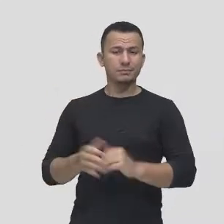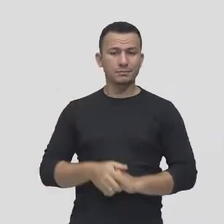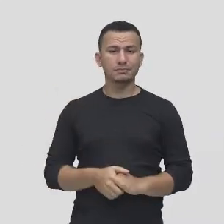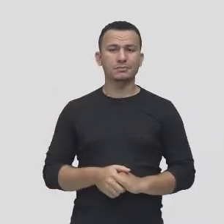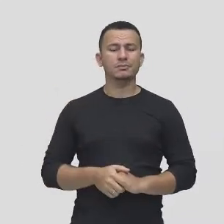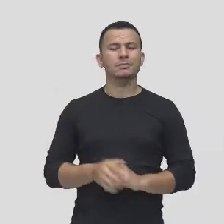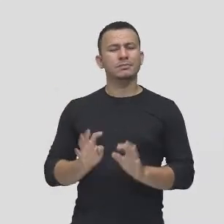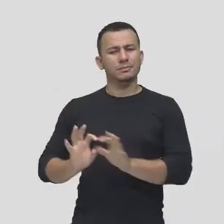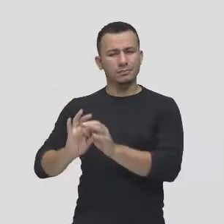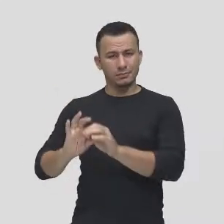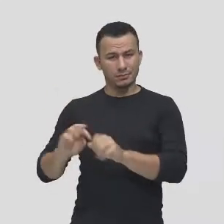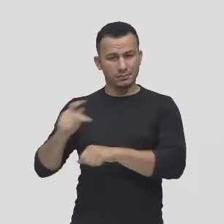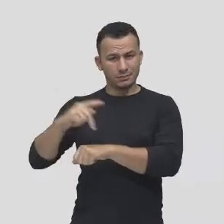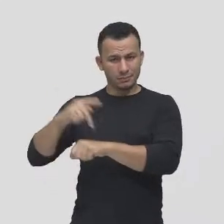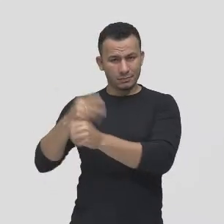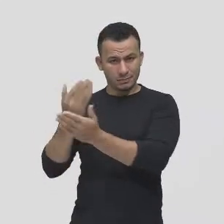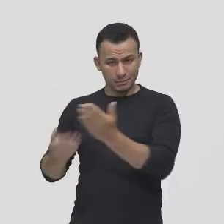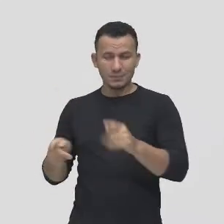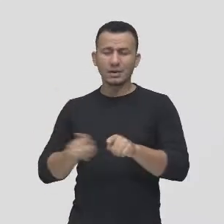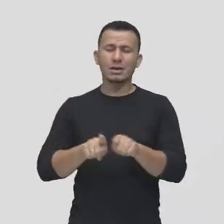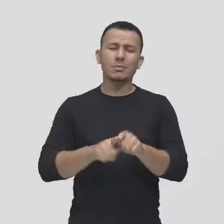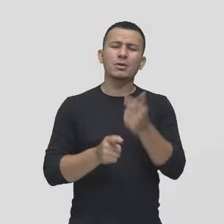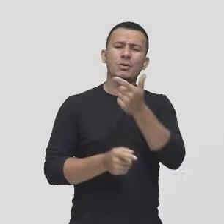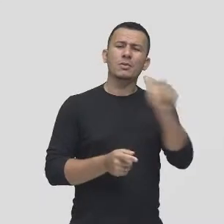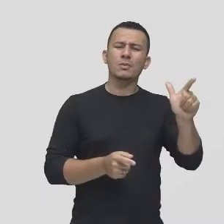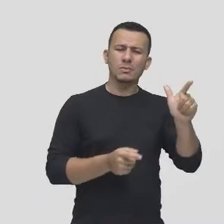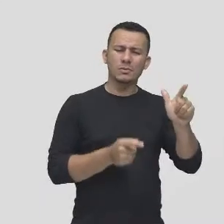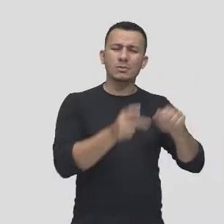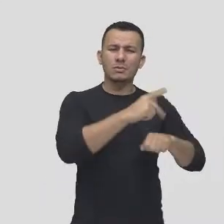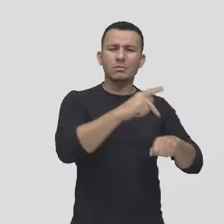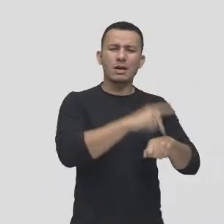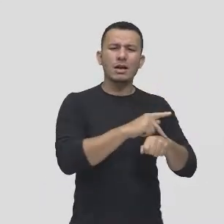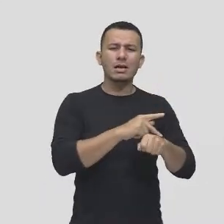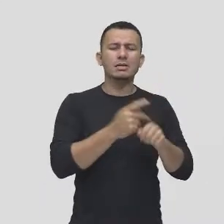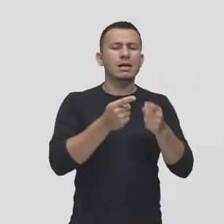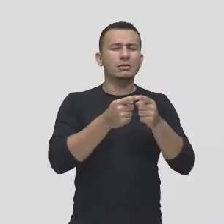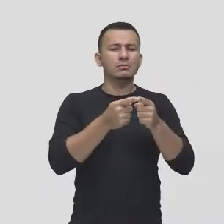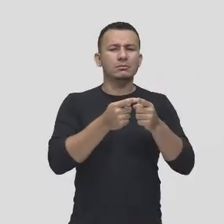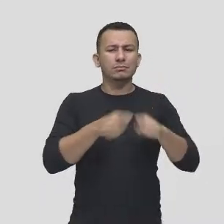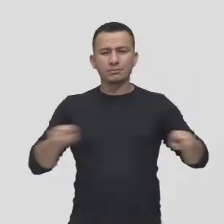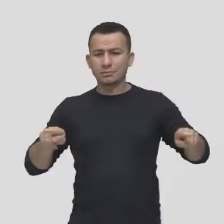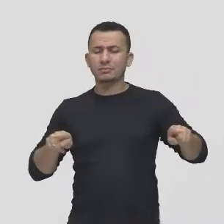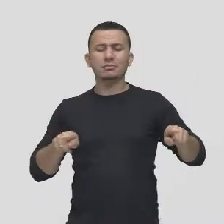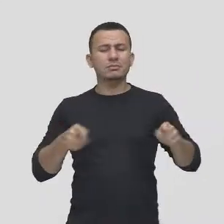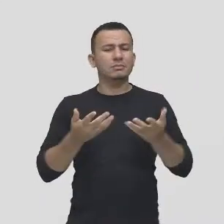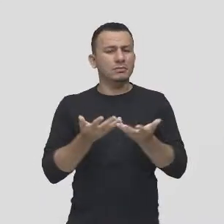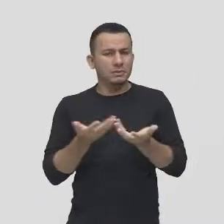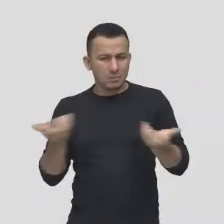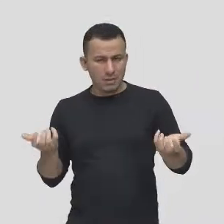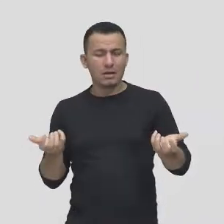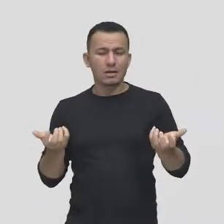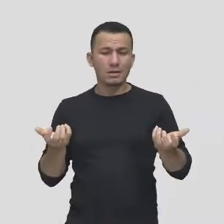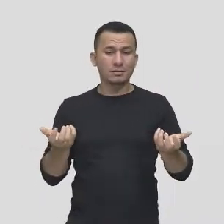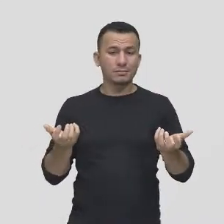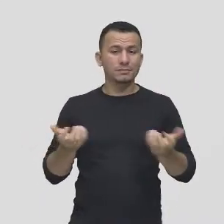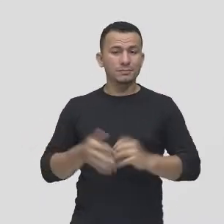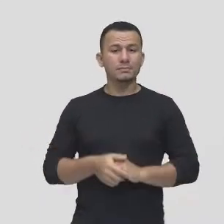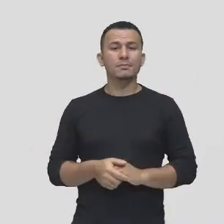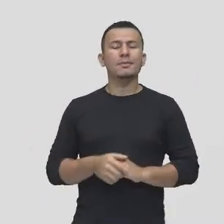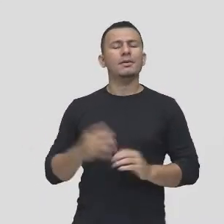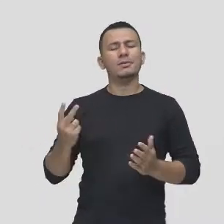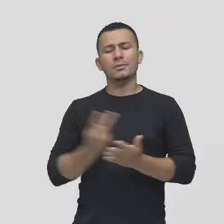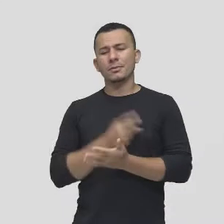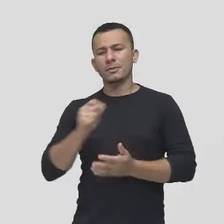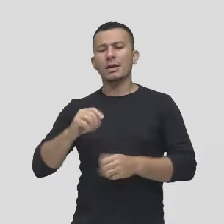União Soviética quanto os outros países, acabaram, né, se desintegrando, acabaram perdendo ali essa influência toda e se